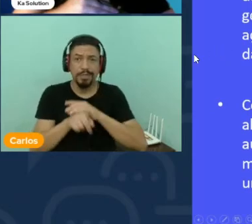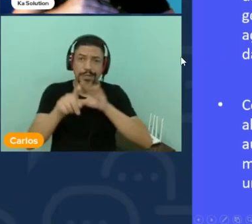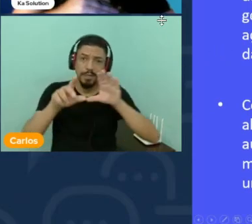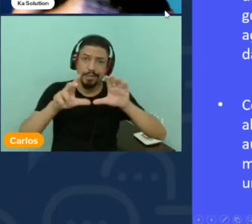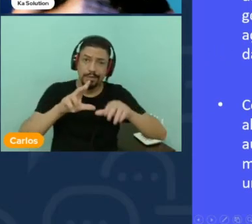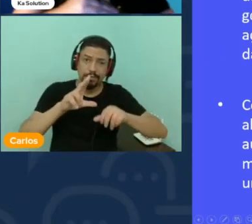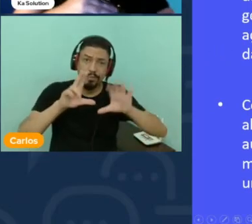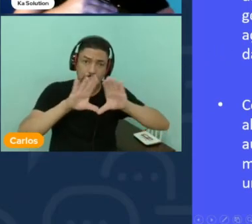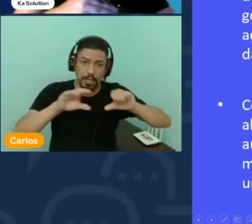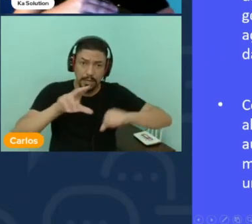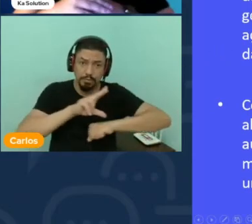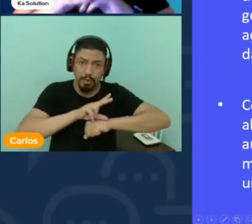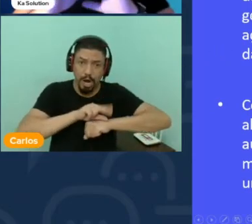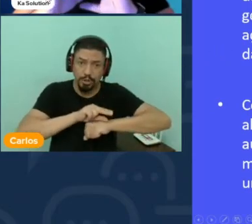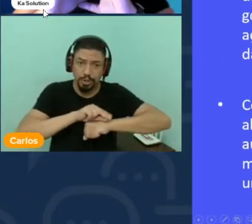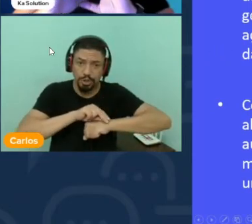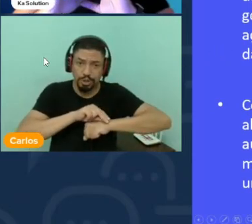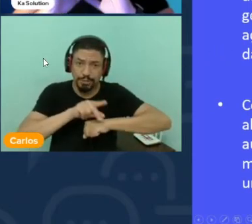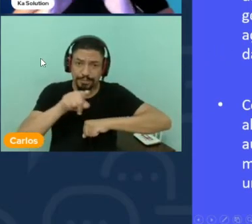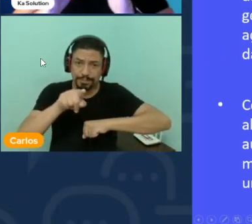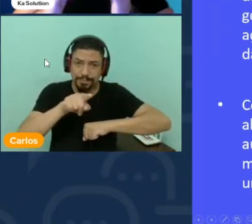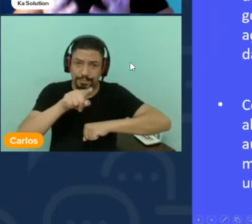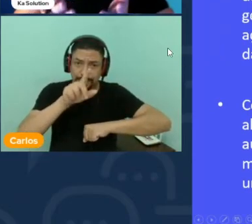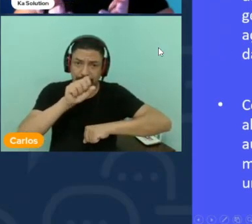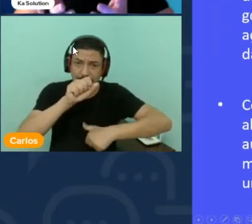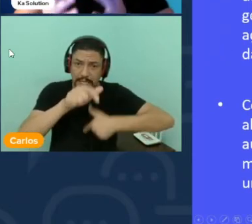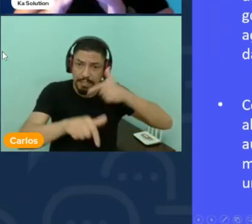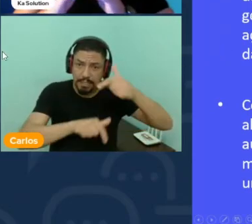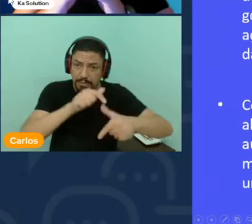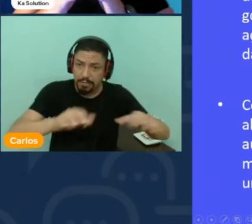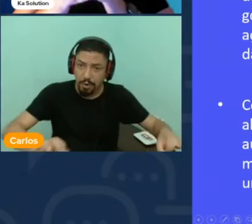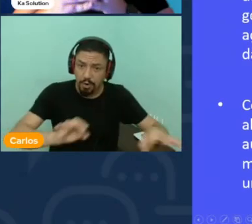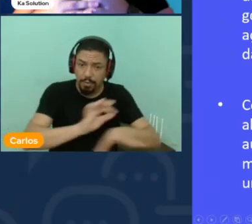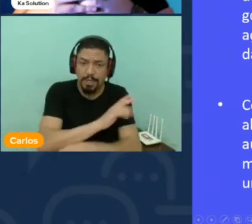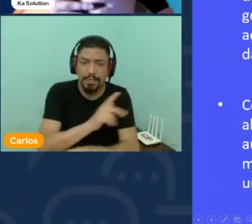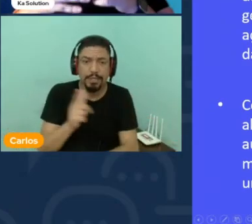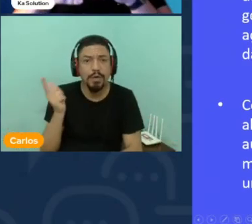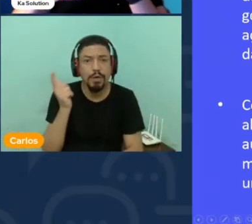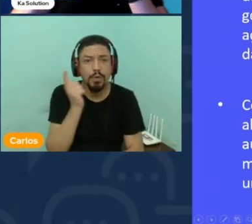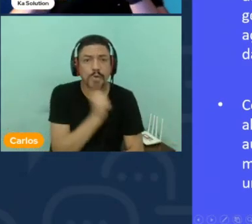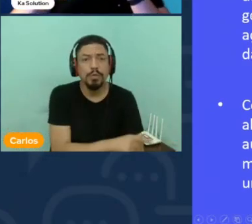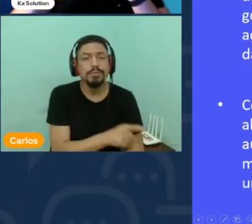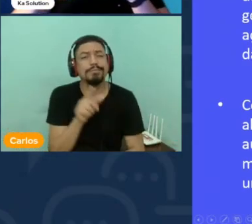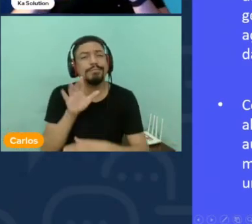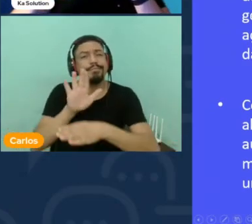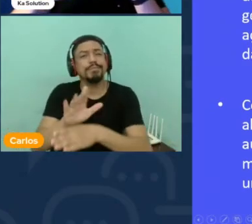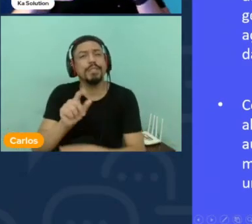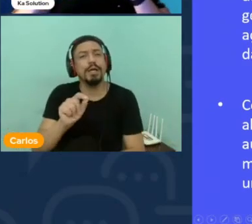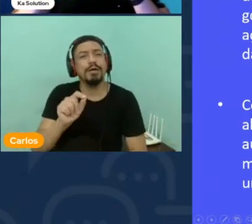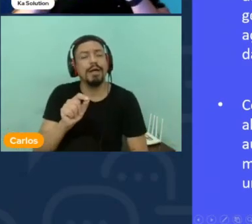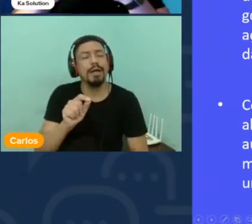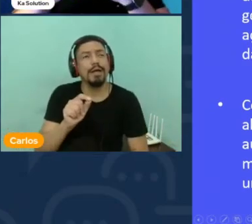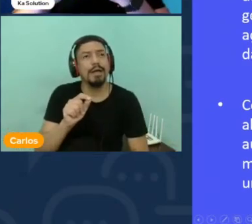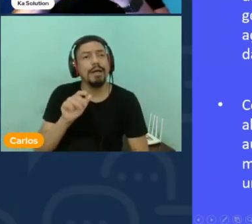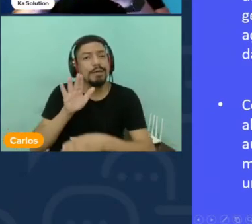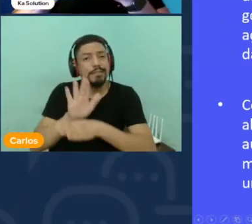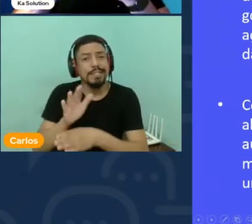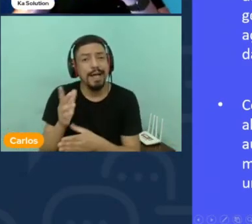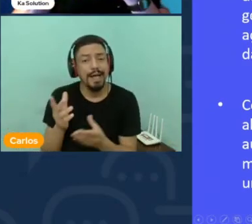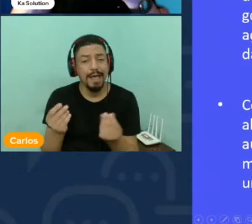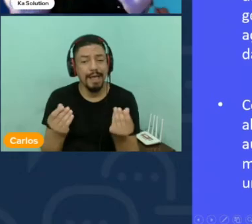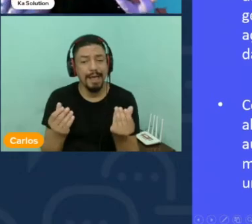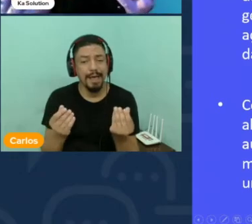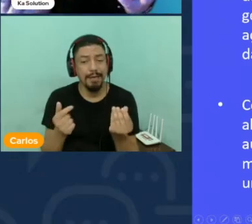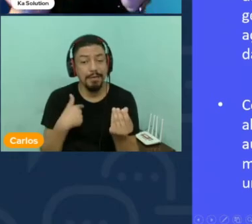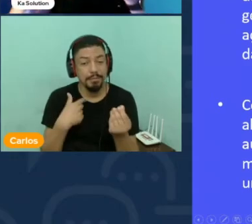CloudWatch. Então, ele é um serviço completo que vai ajudar vai me ajudar com que